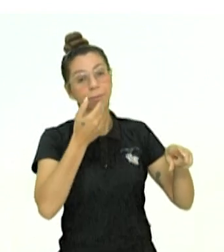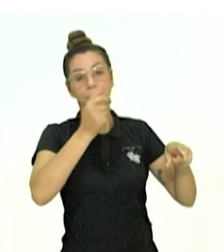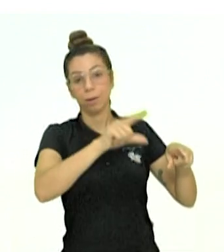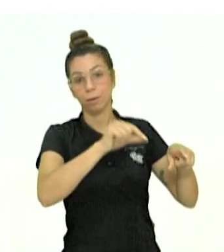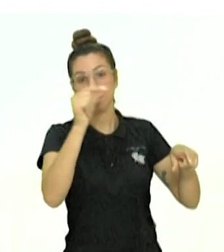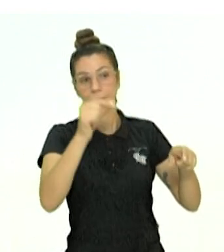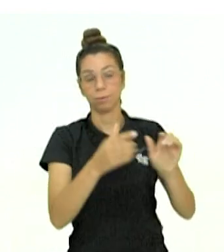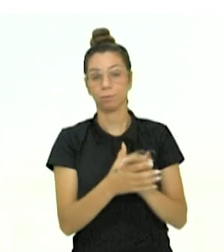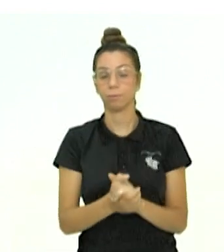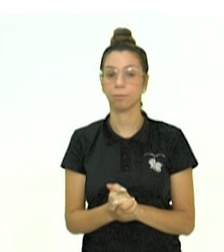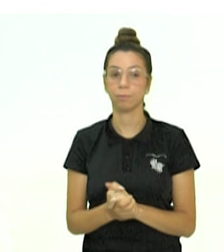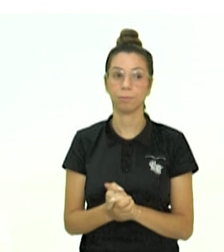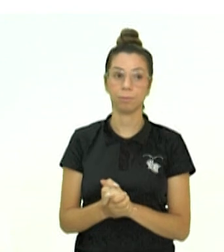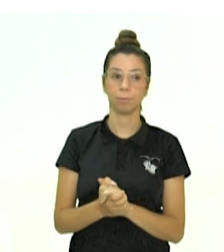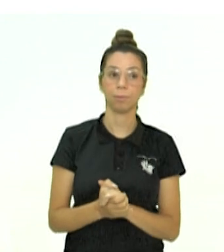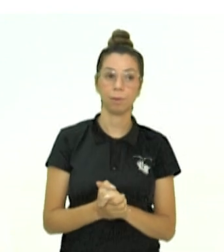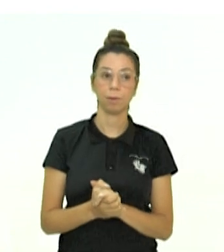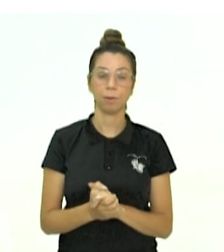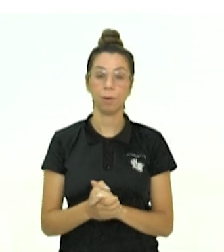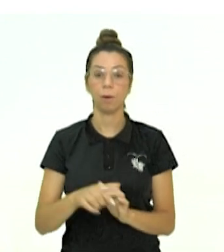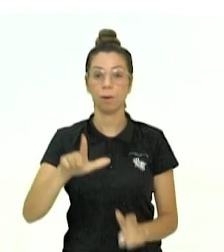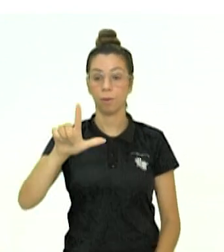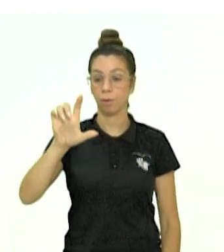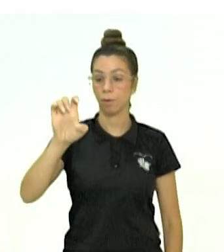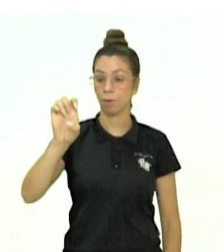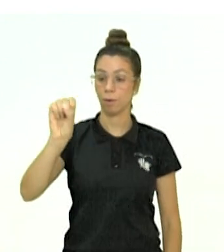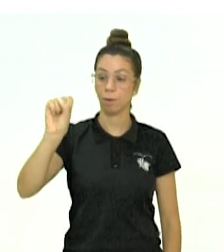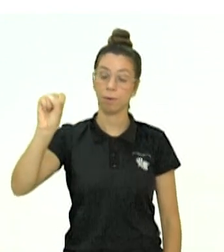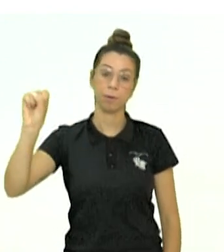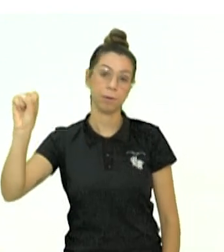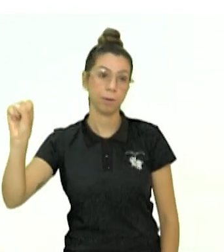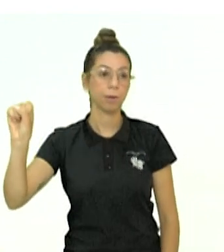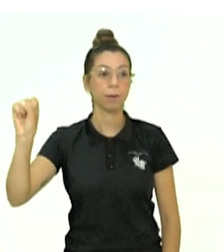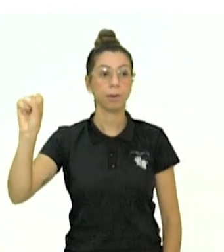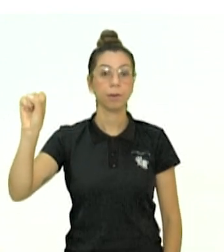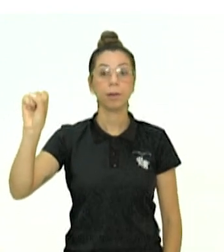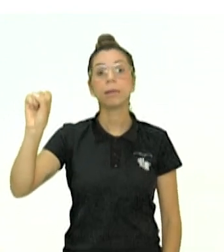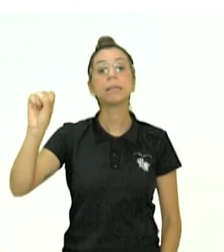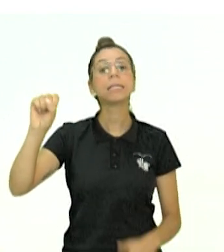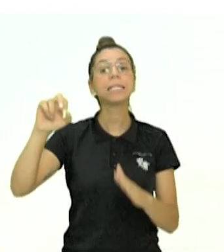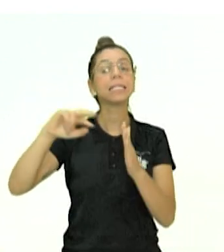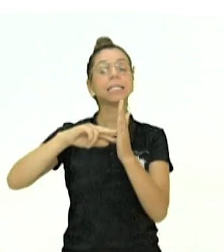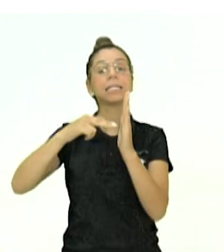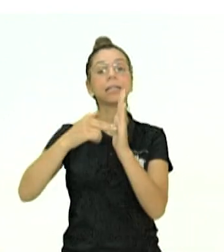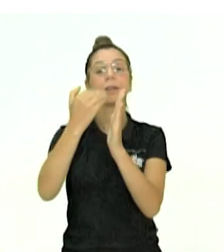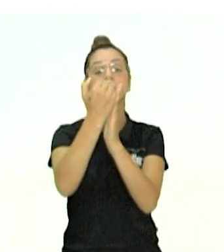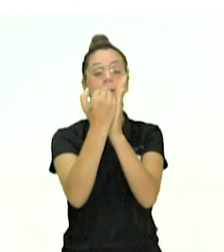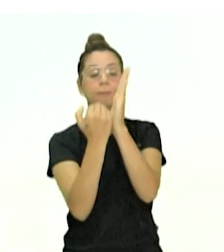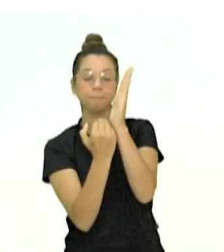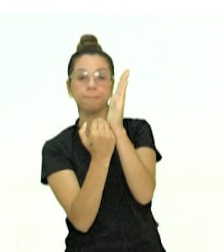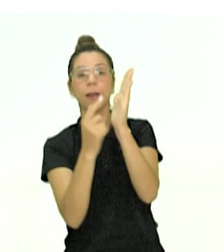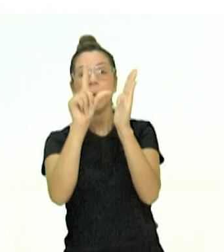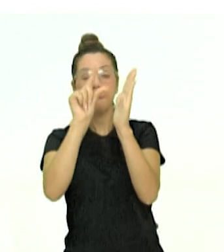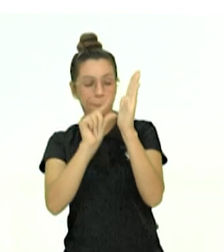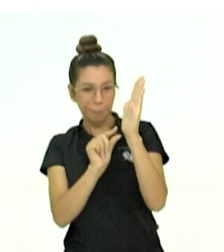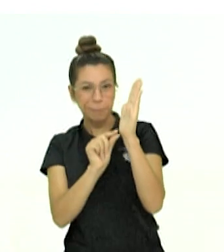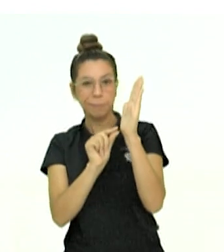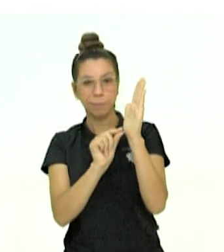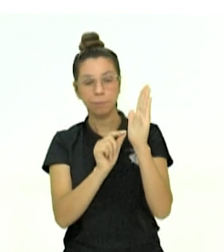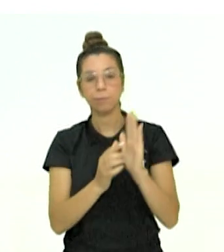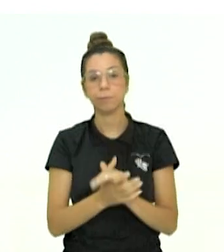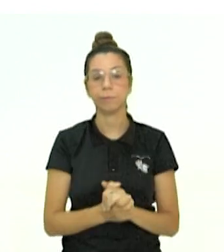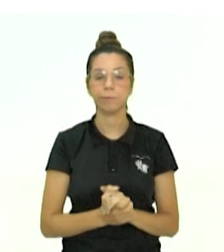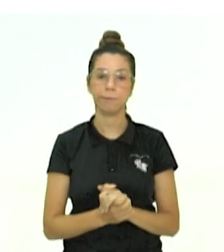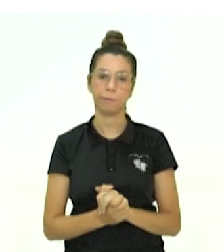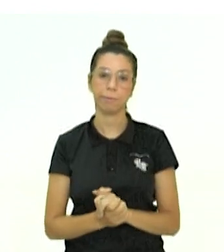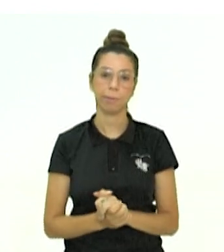hectic, menos agitado. Então, less, ele indica inferioridade, menos, tá bom?